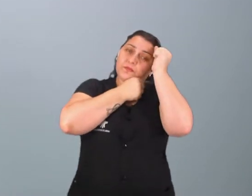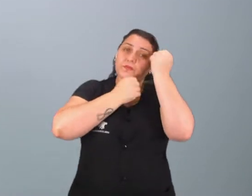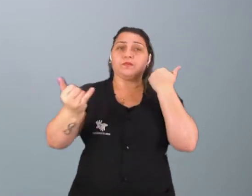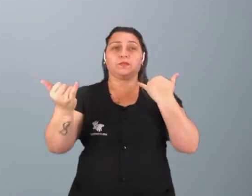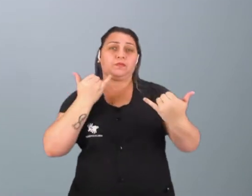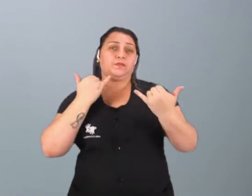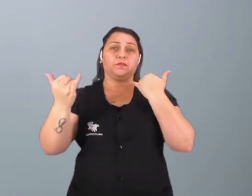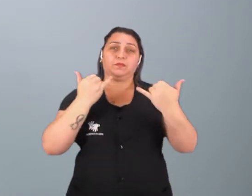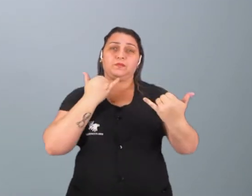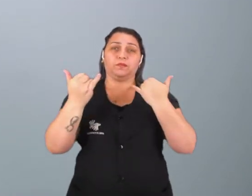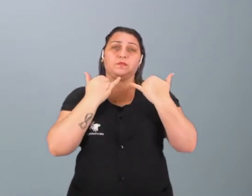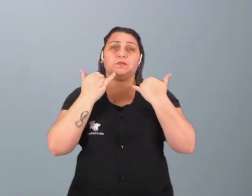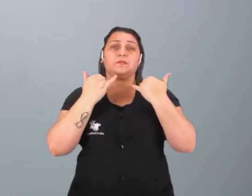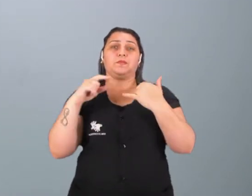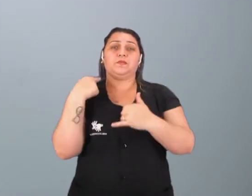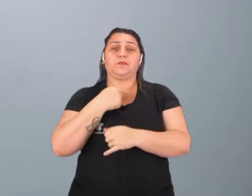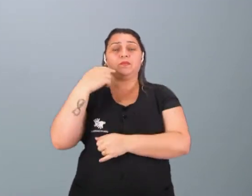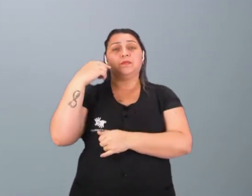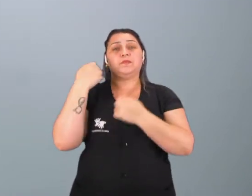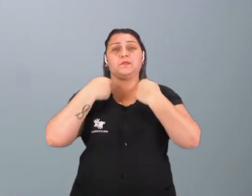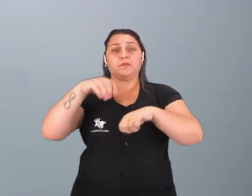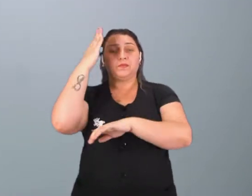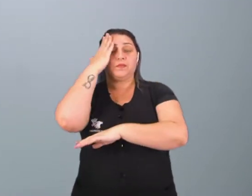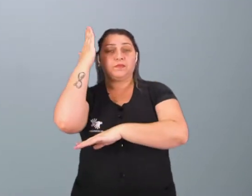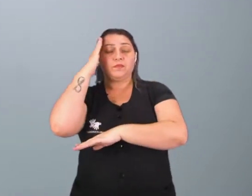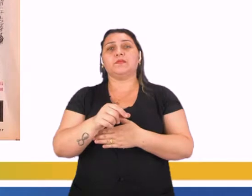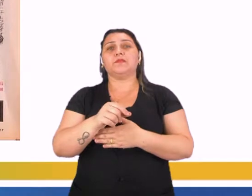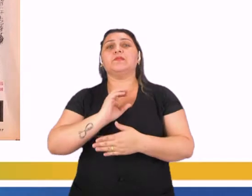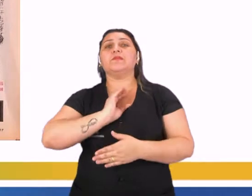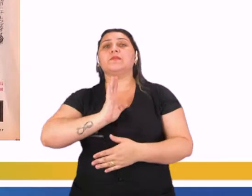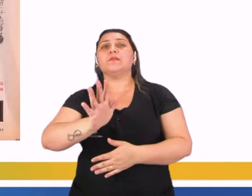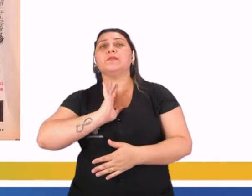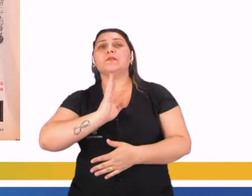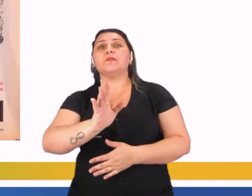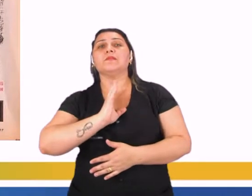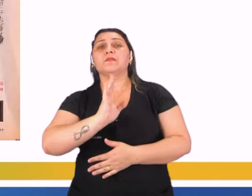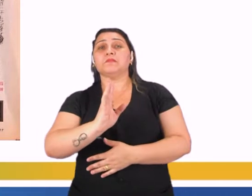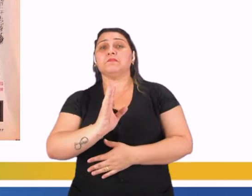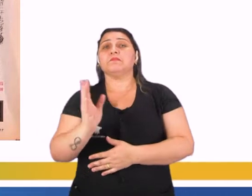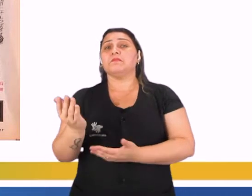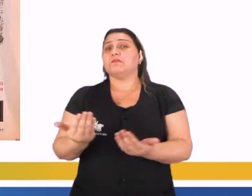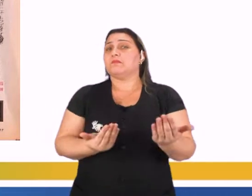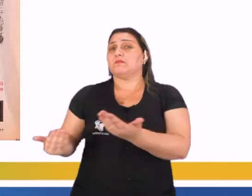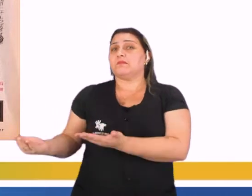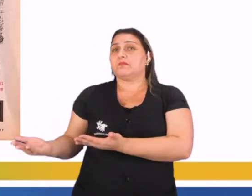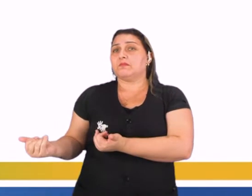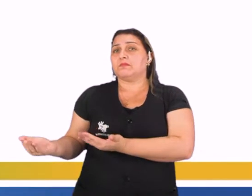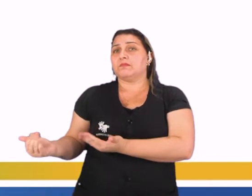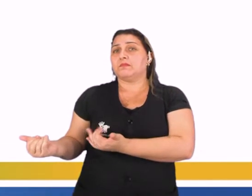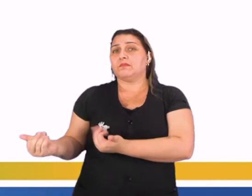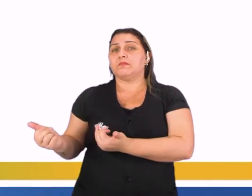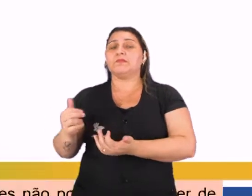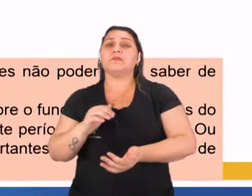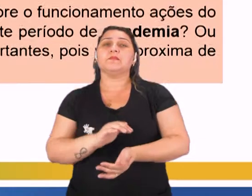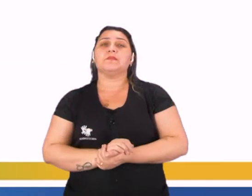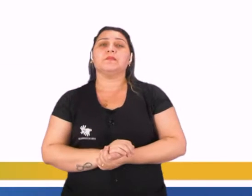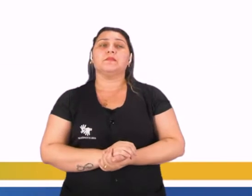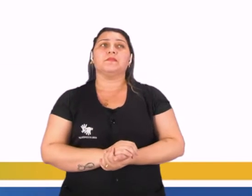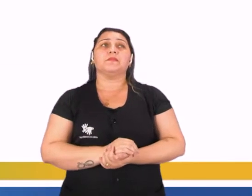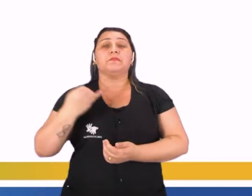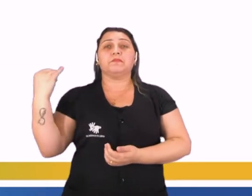nós. E eu respondo com a citação do cientista da linguagem, Francisco Alves Filho, que estuda